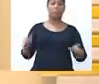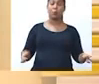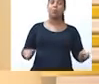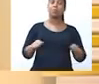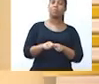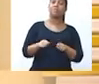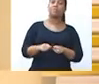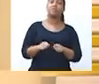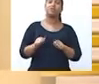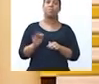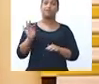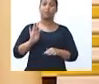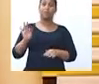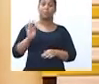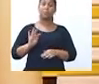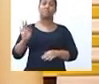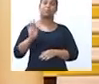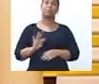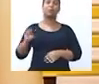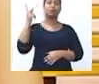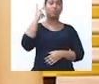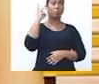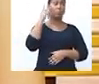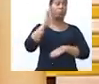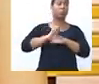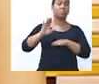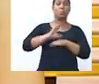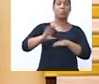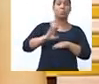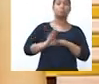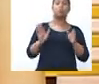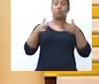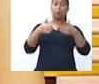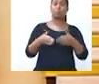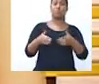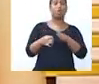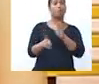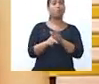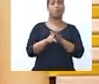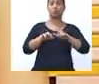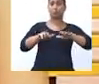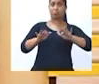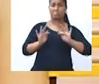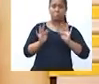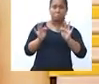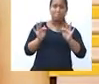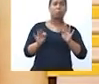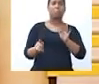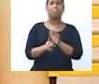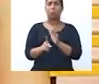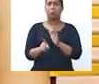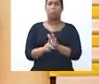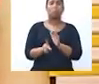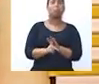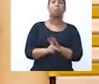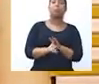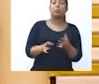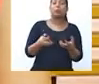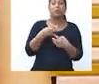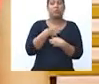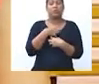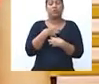escola técnica federal em São Paulo, então os cursos técnicos estavam voltados para eletrônica, para essas questões, você